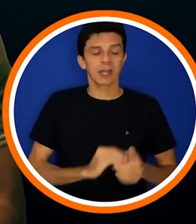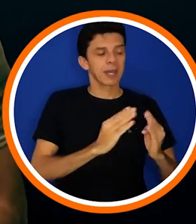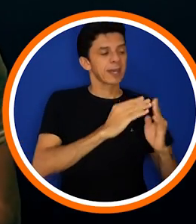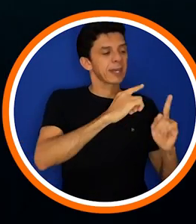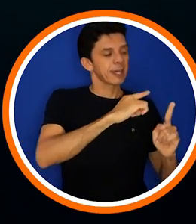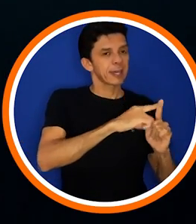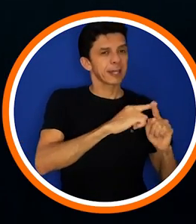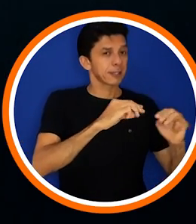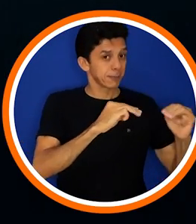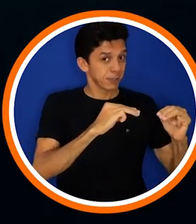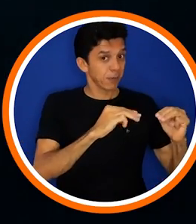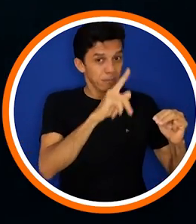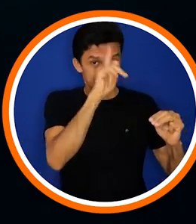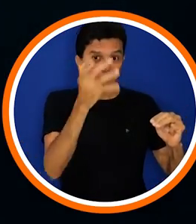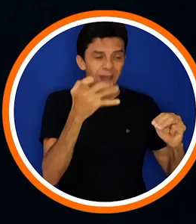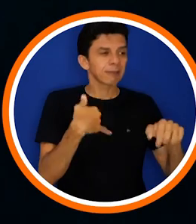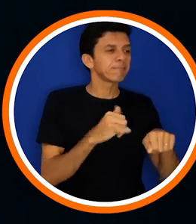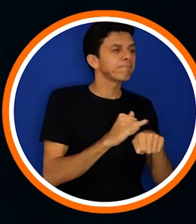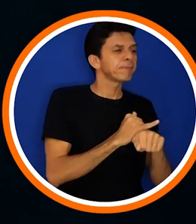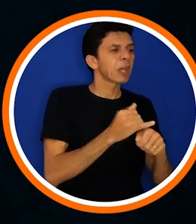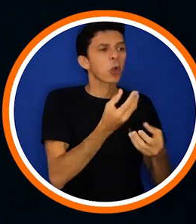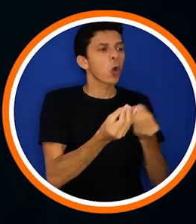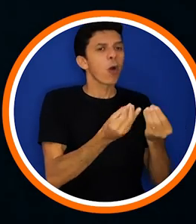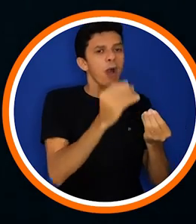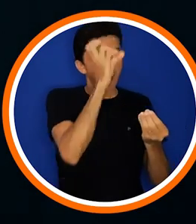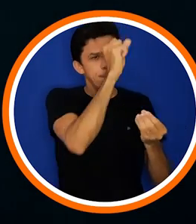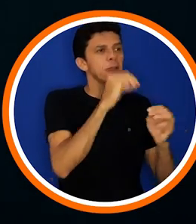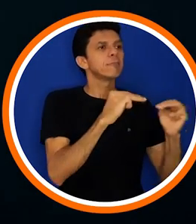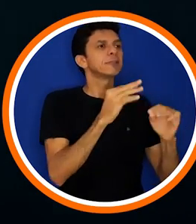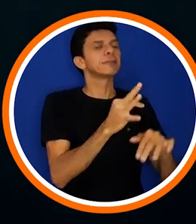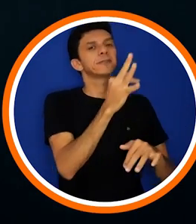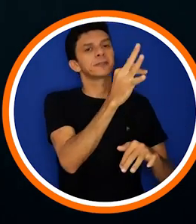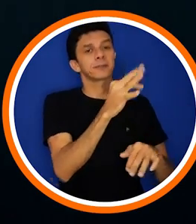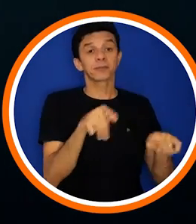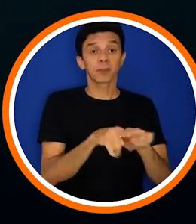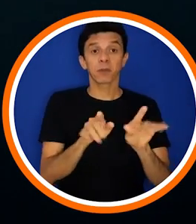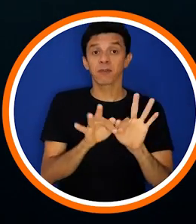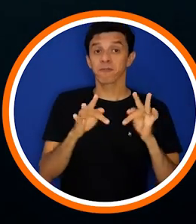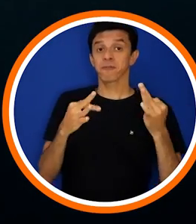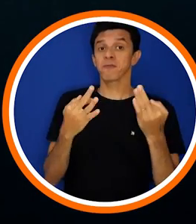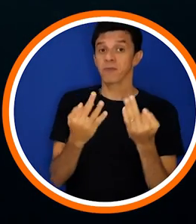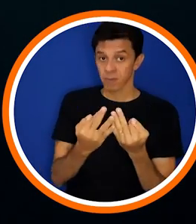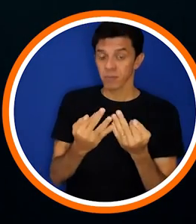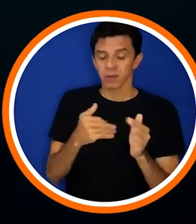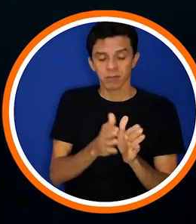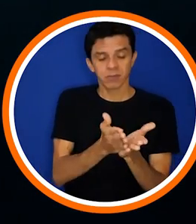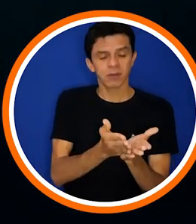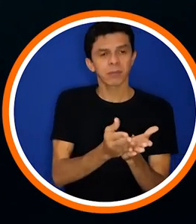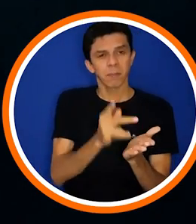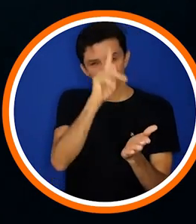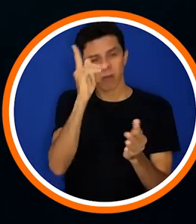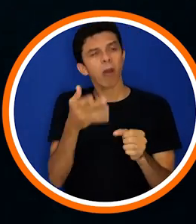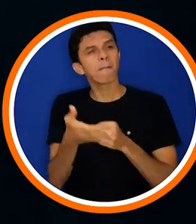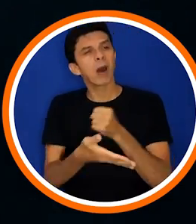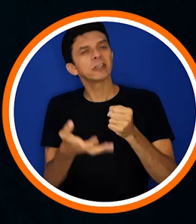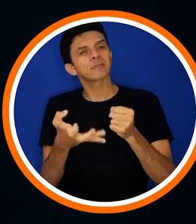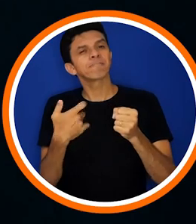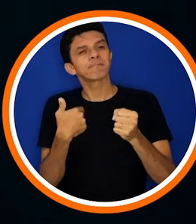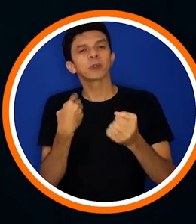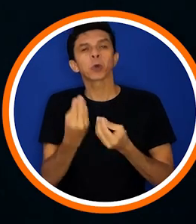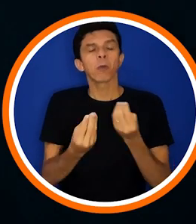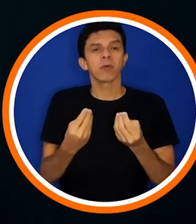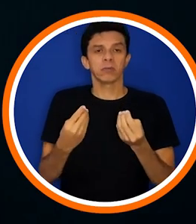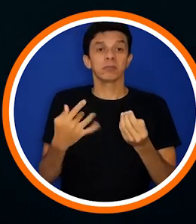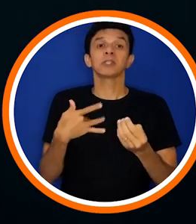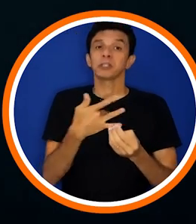temos preparado. Igreja em Missão, para quem busca conhecer boas estratégias de como fazer missões. Família Bíblica, para quem busca